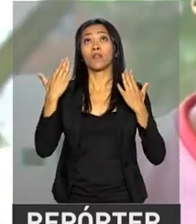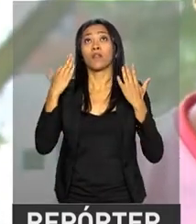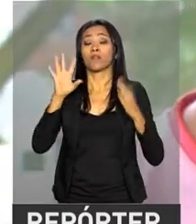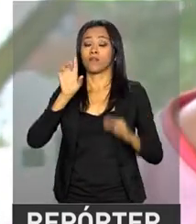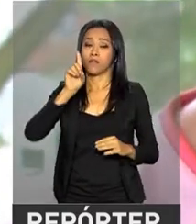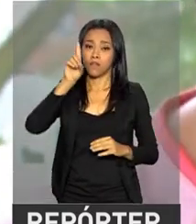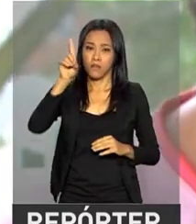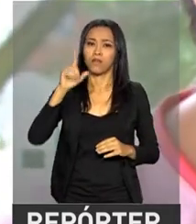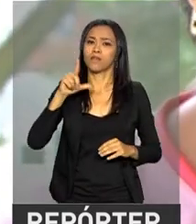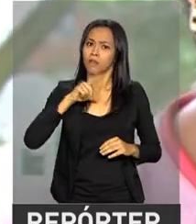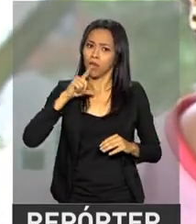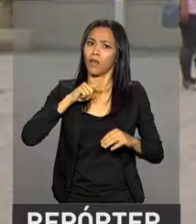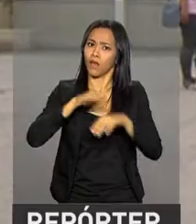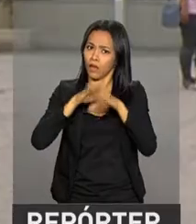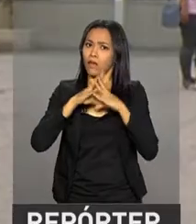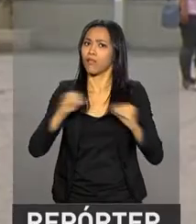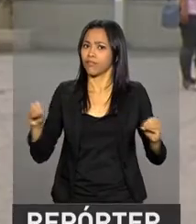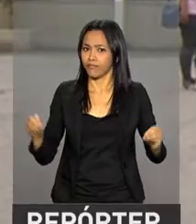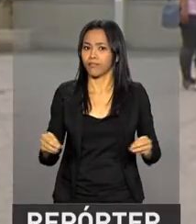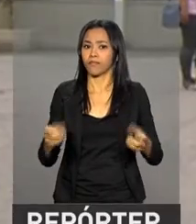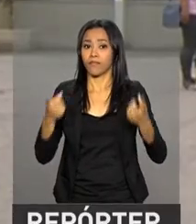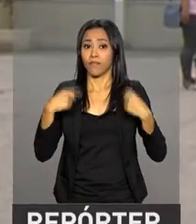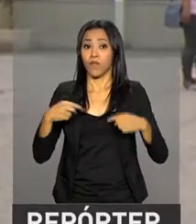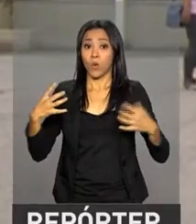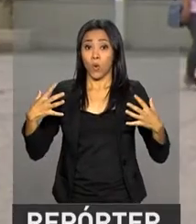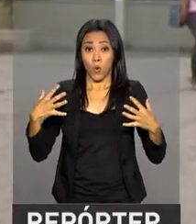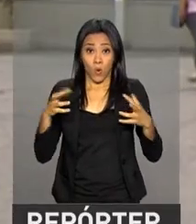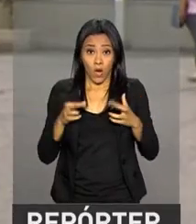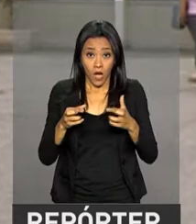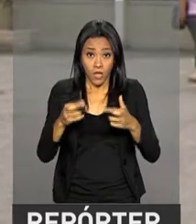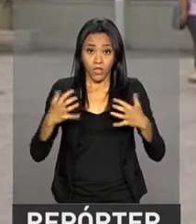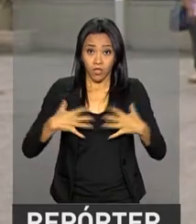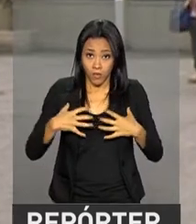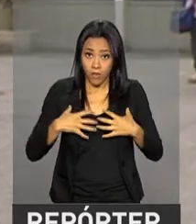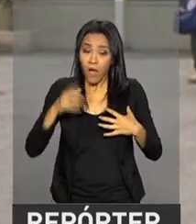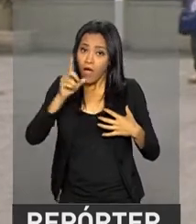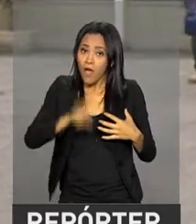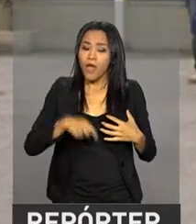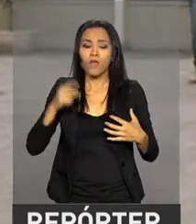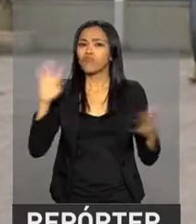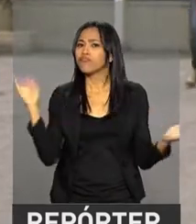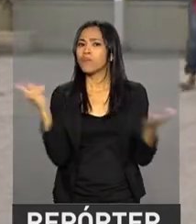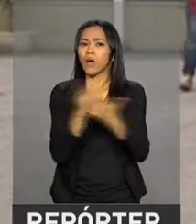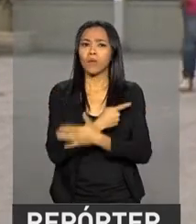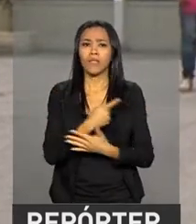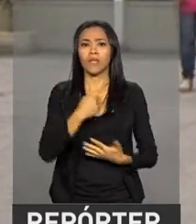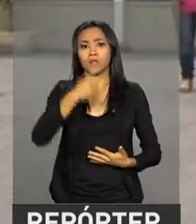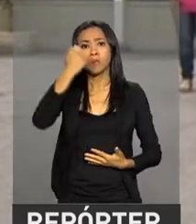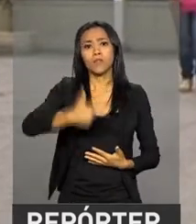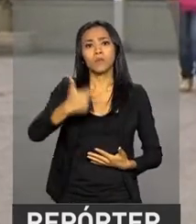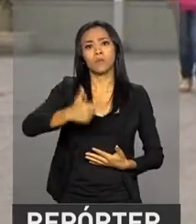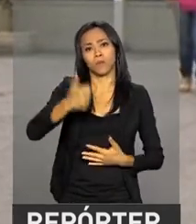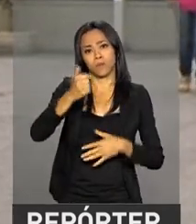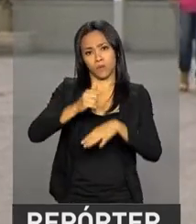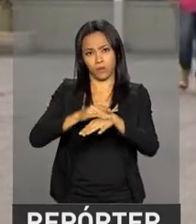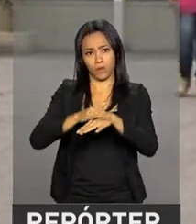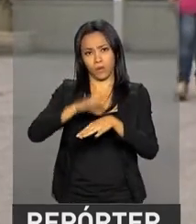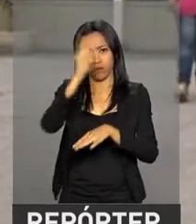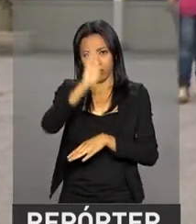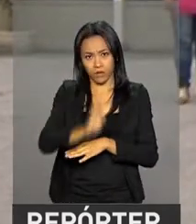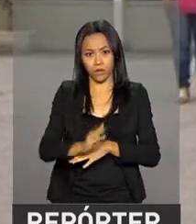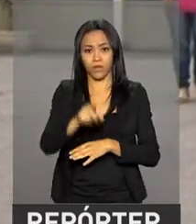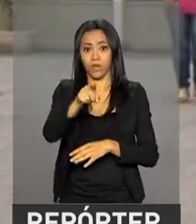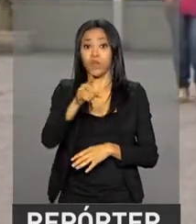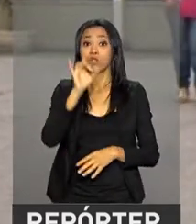tem a cura né o câncer de mama é o segundo tipo mais comum entre as brasileiras segundo o inca só em